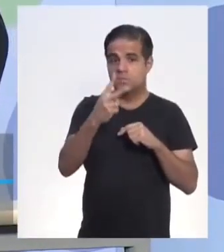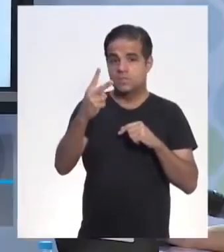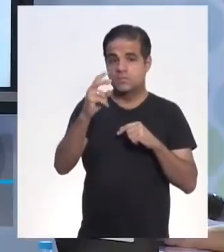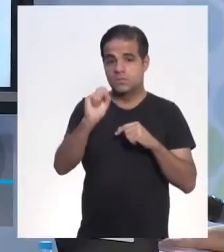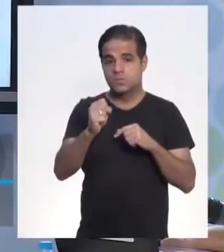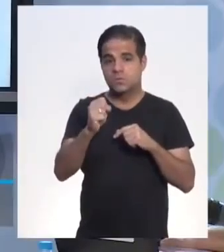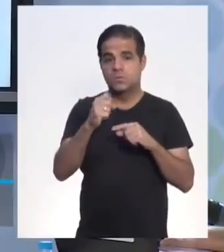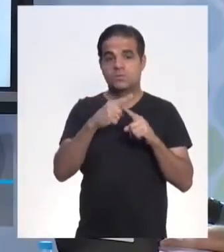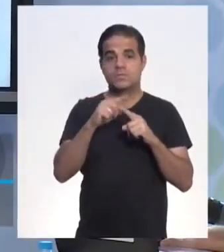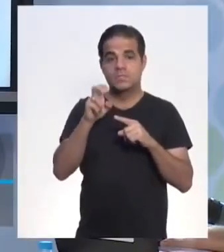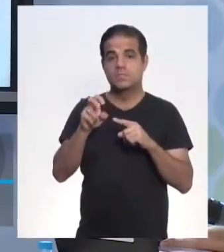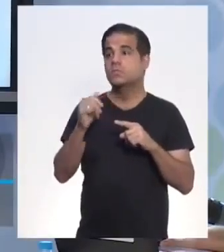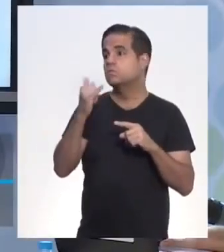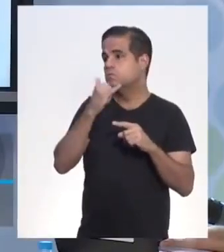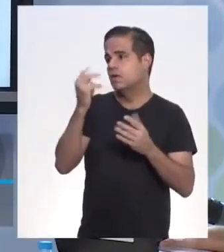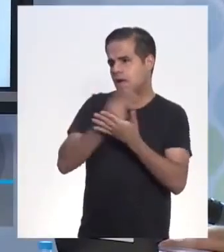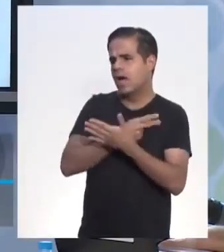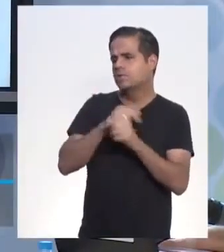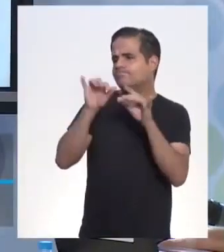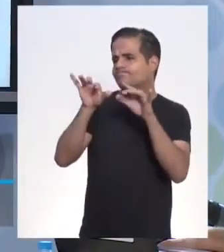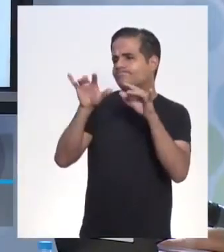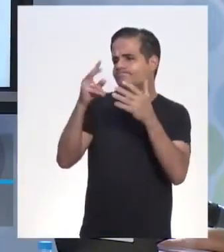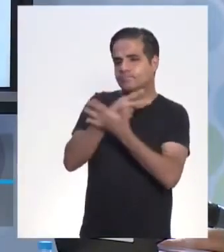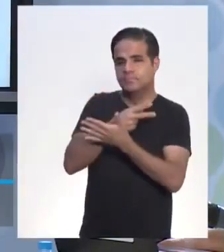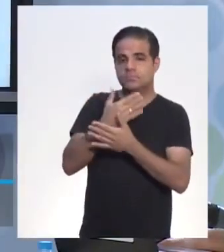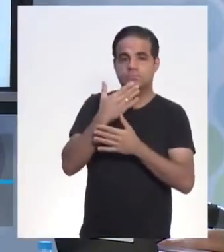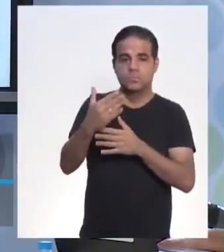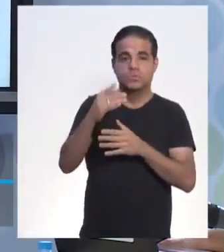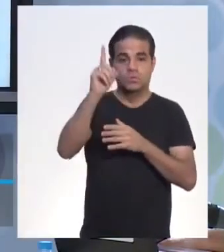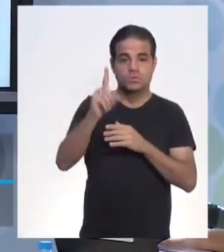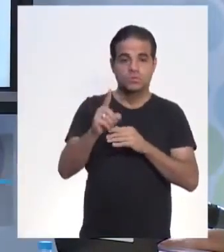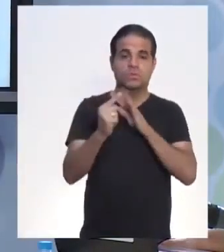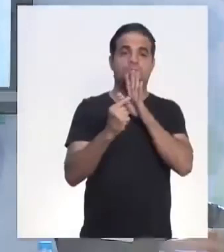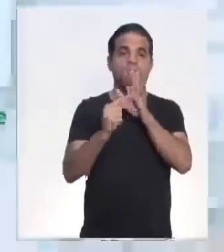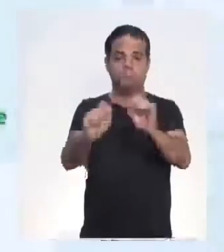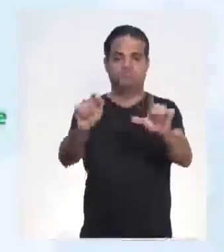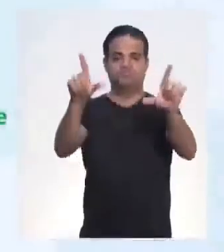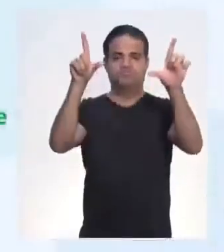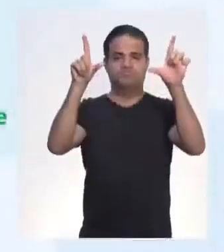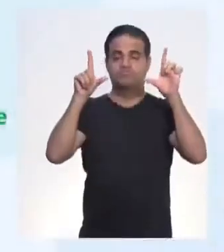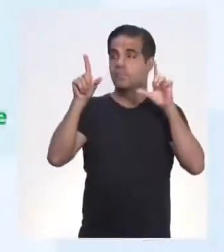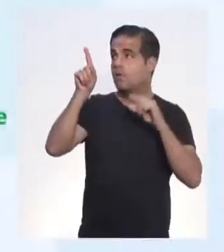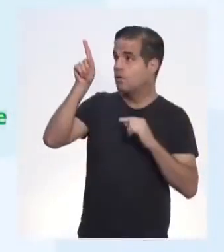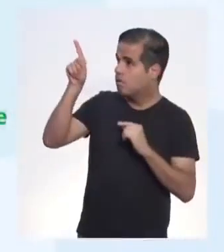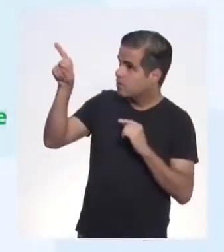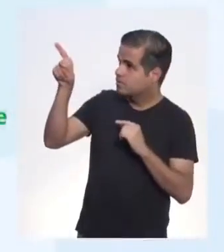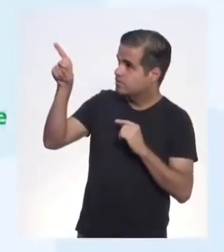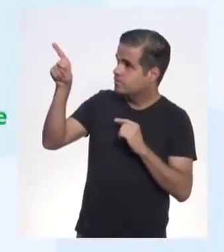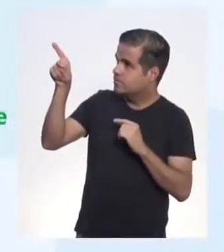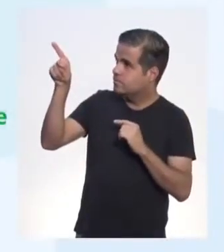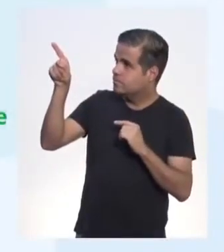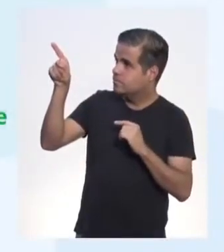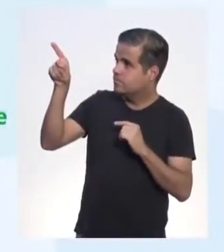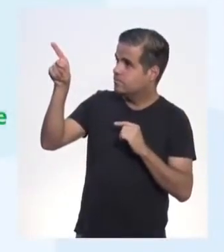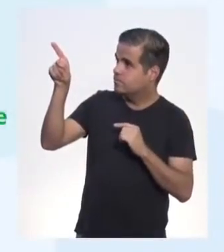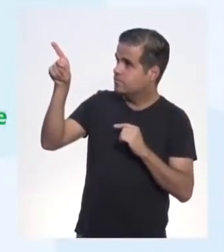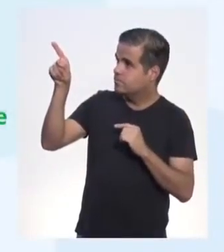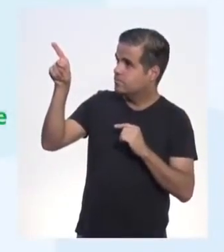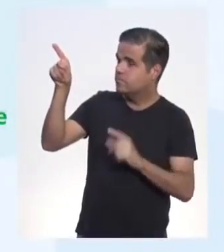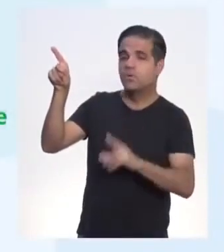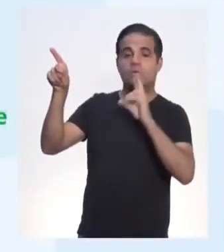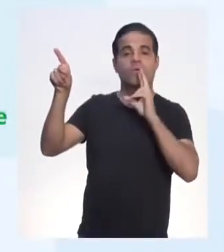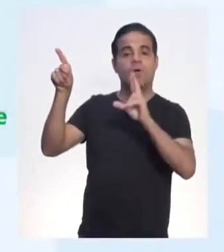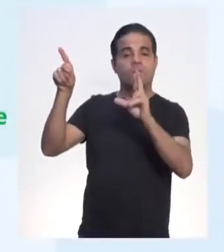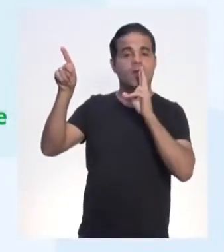lê e só foi uma questão de digitação gente Ó vou pedir para o direito ao colocar na tela para vocês e o resultado